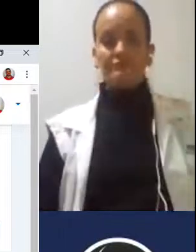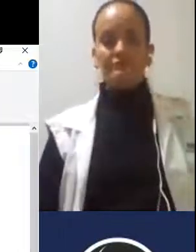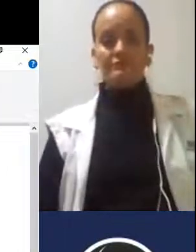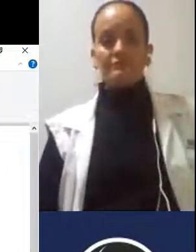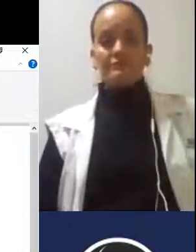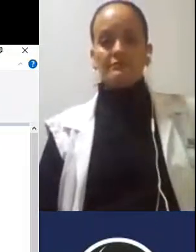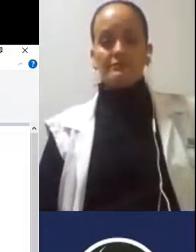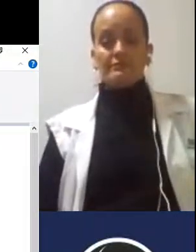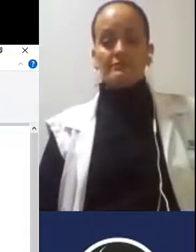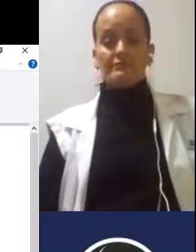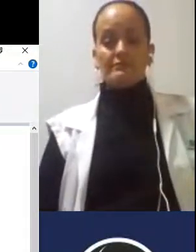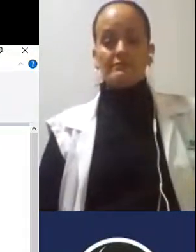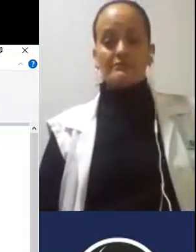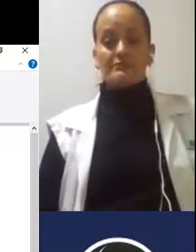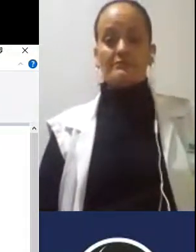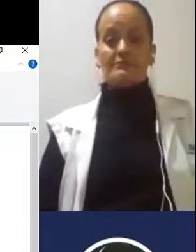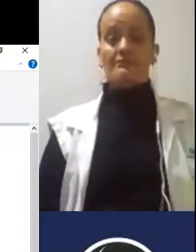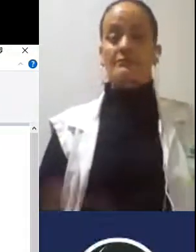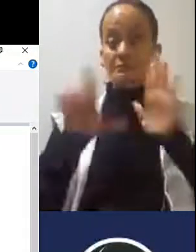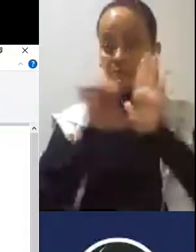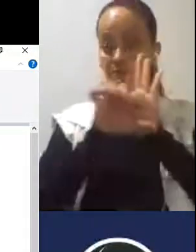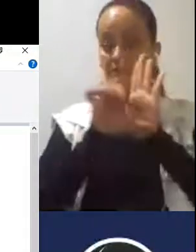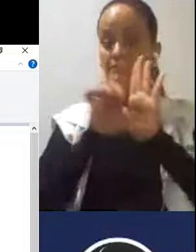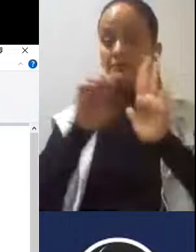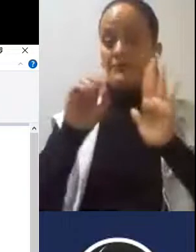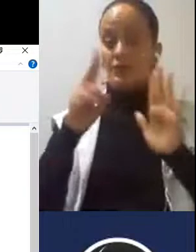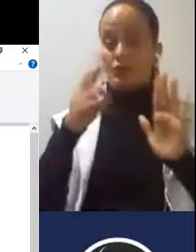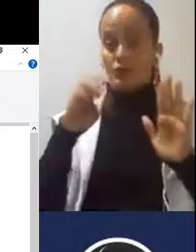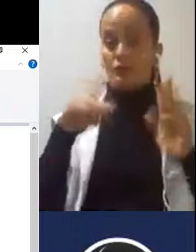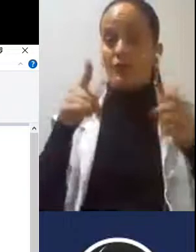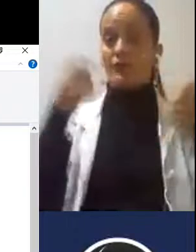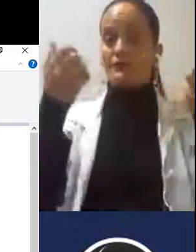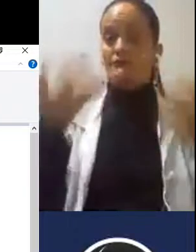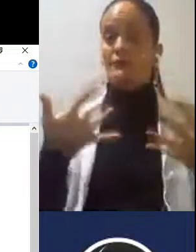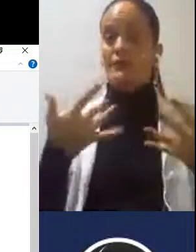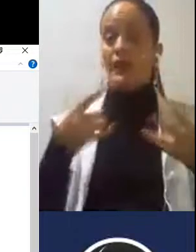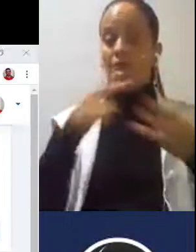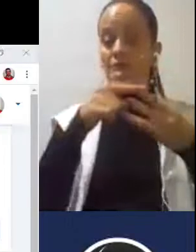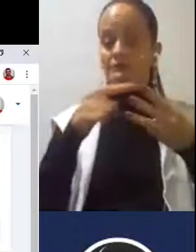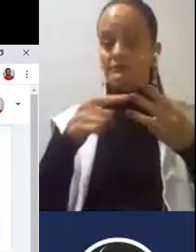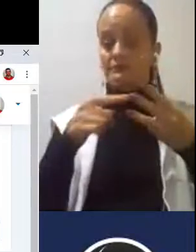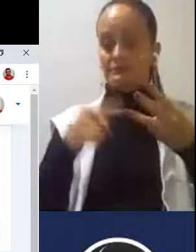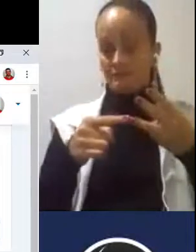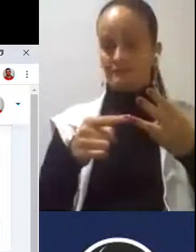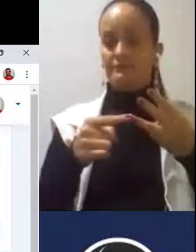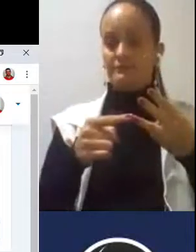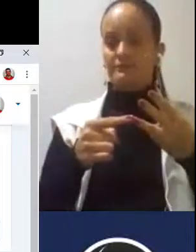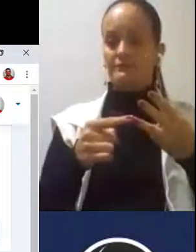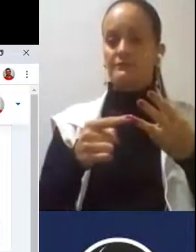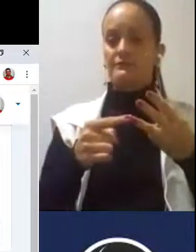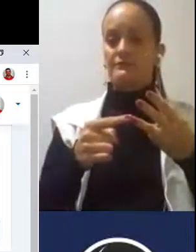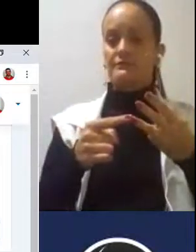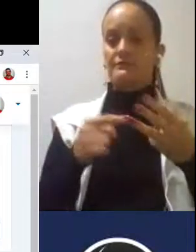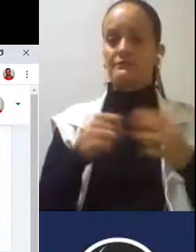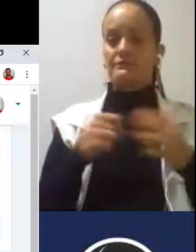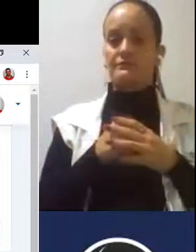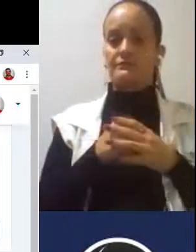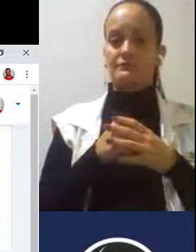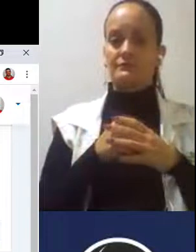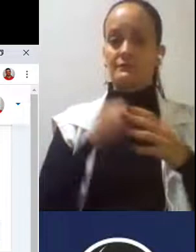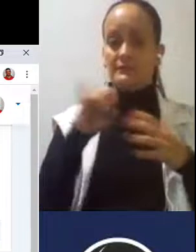vai definir para a gente a relação entre essas três grandezas elétricas. Então, se a gente pegar lá e verificar aqui,